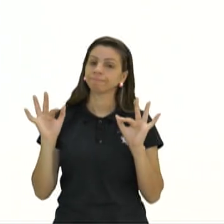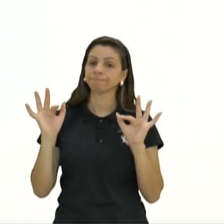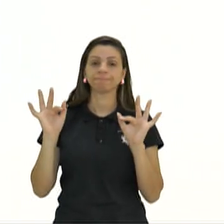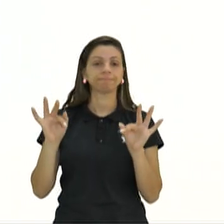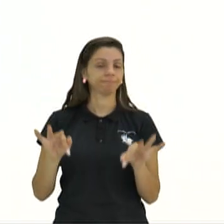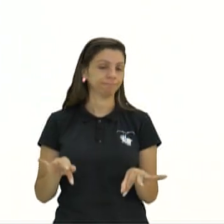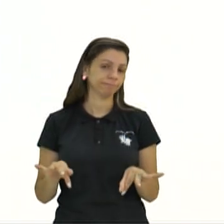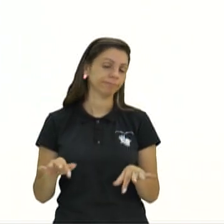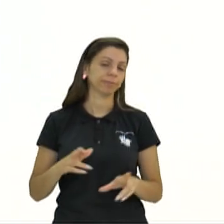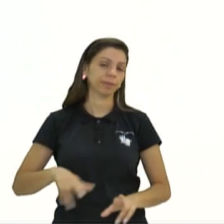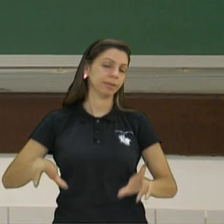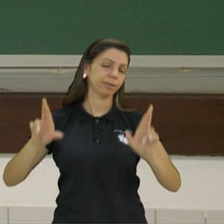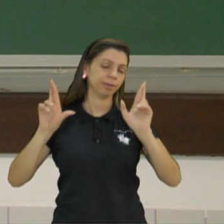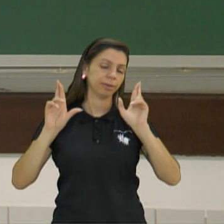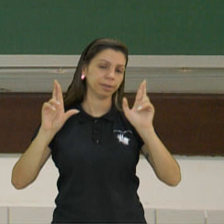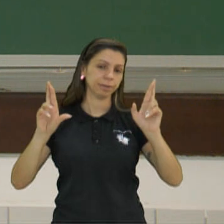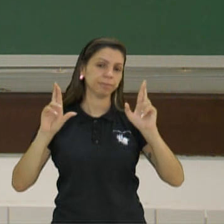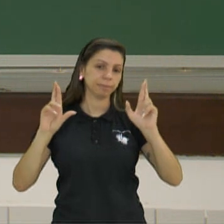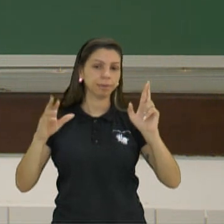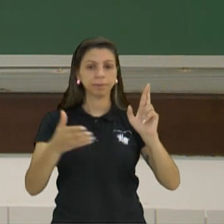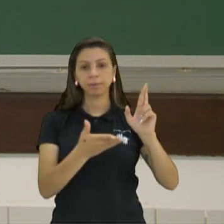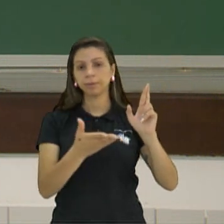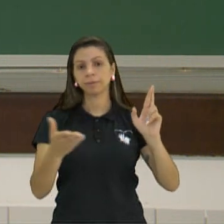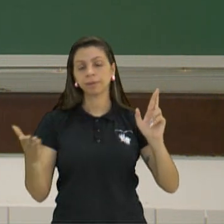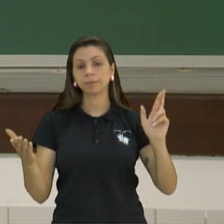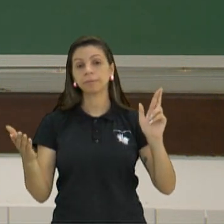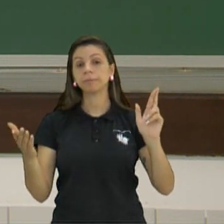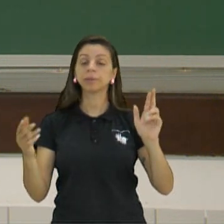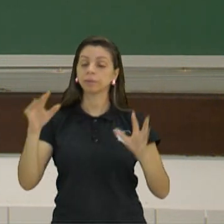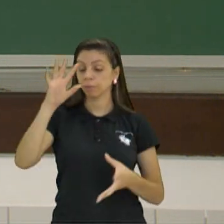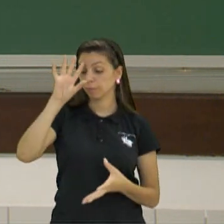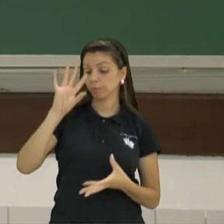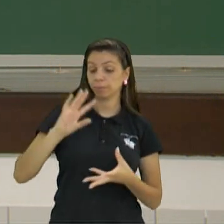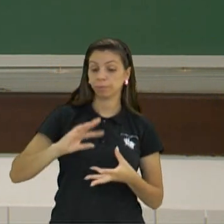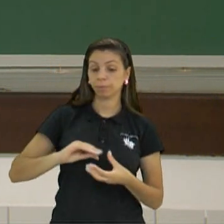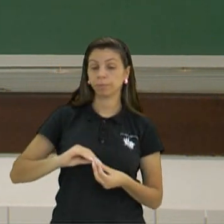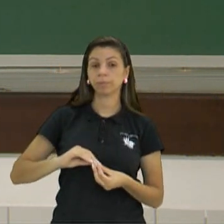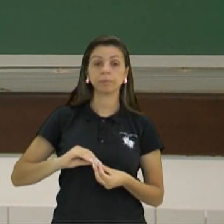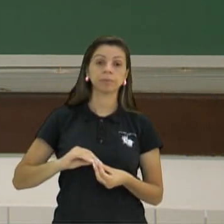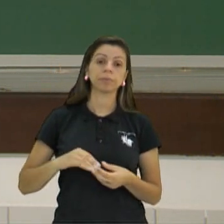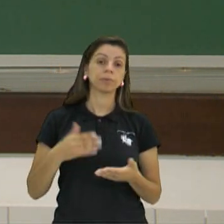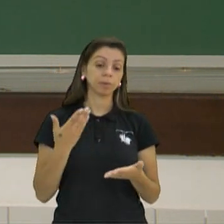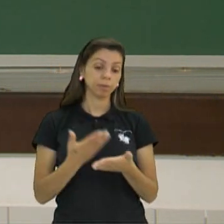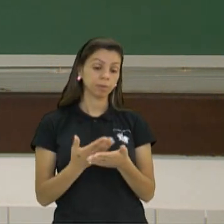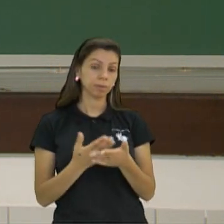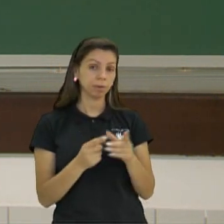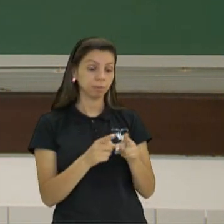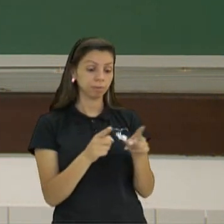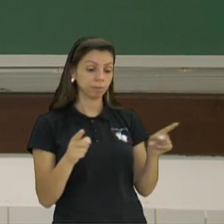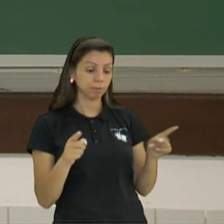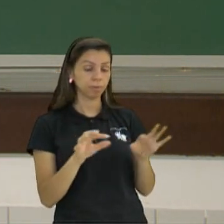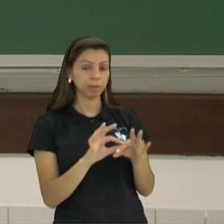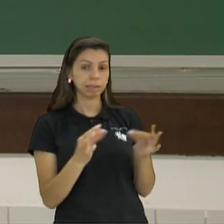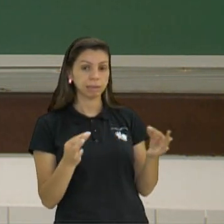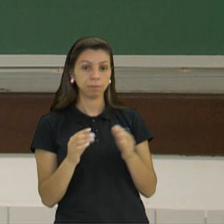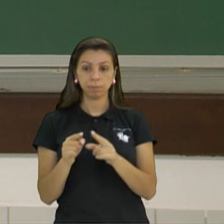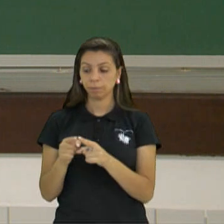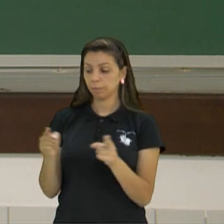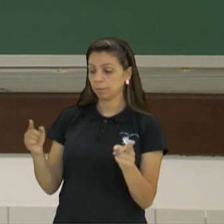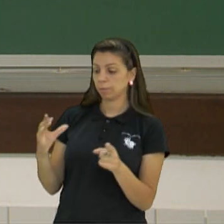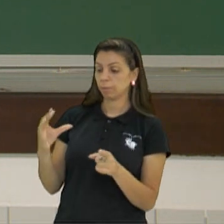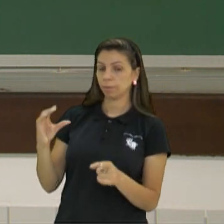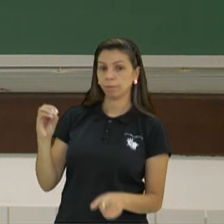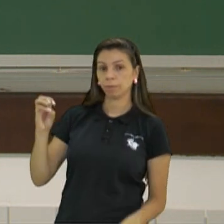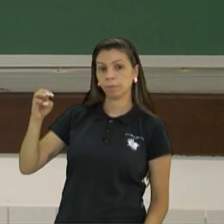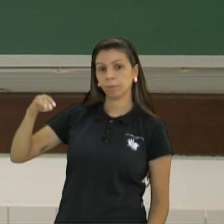final. Eu espero, sinceramente, que vocês tenham compreendido um pouquinho mais sobre período simples, período composto,